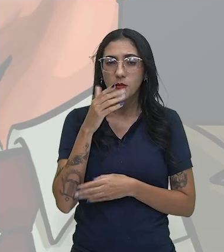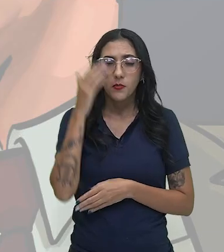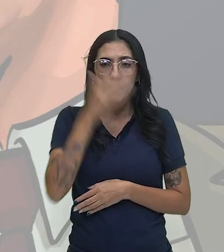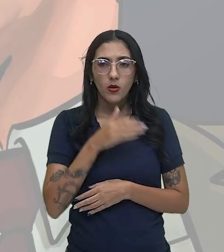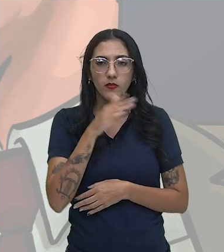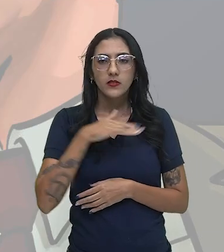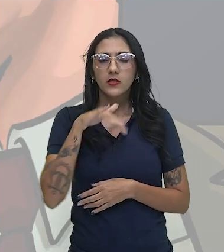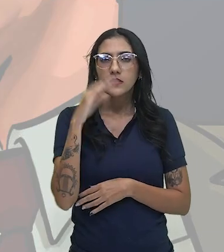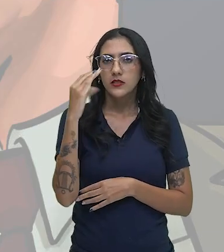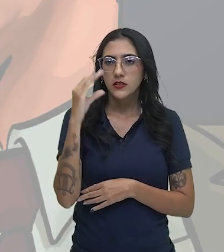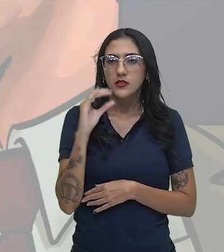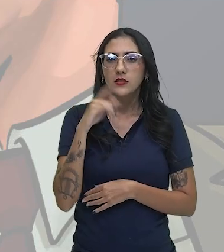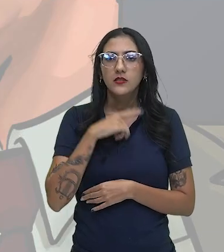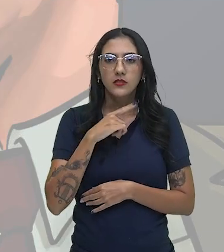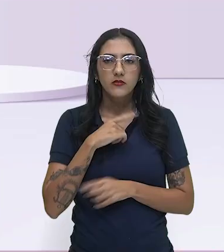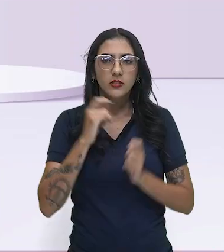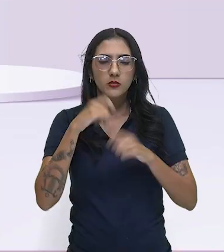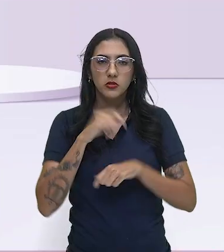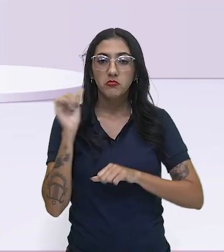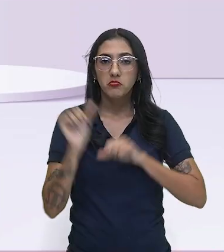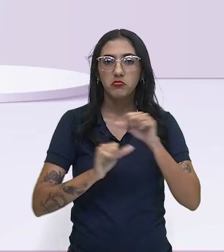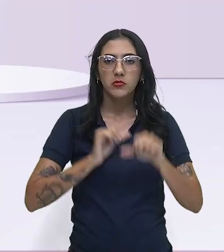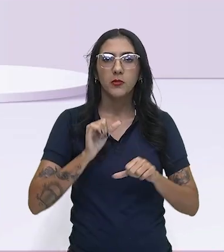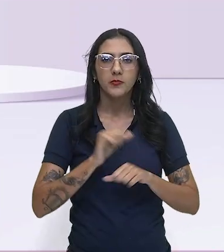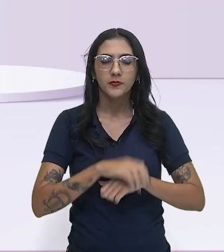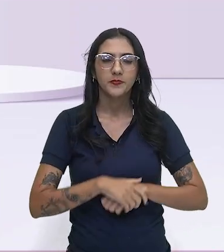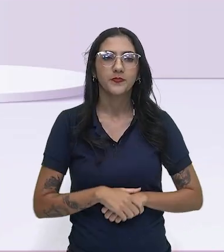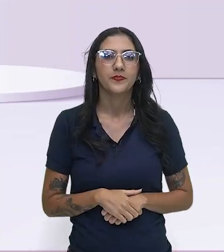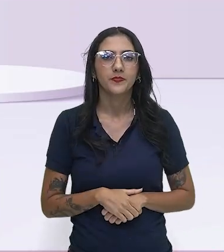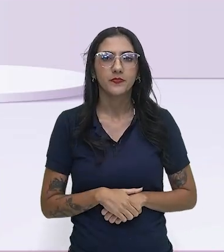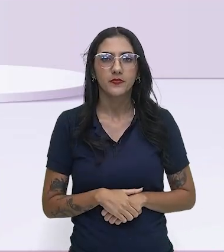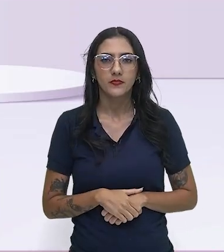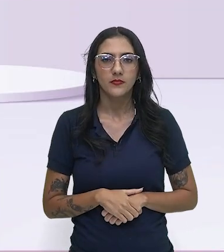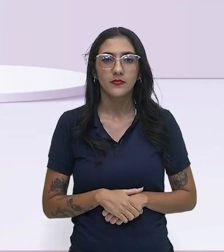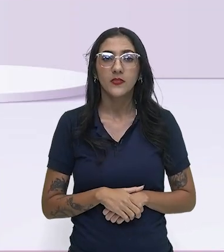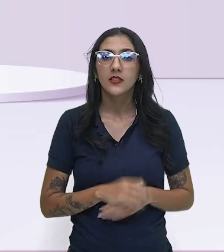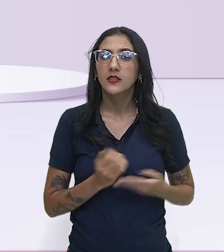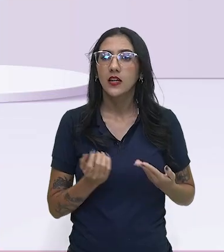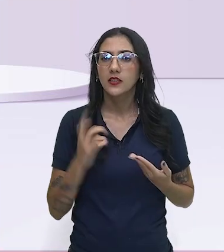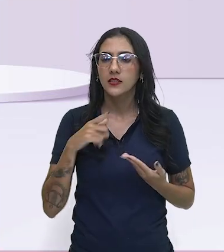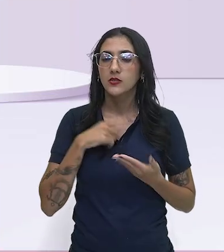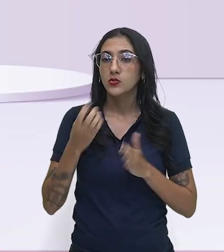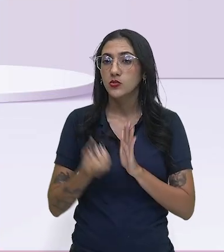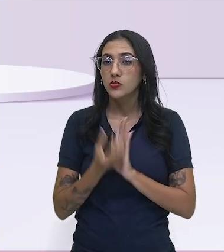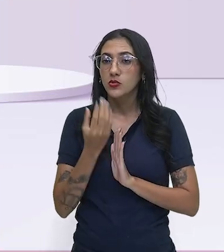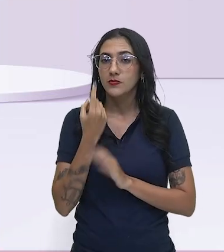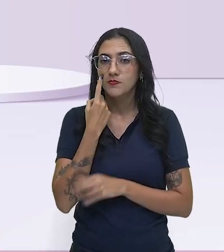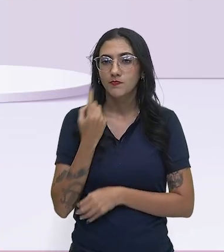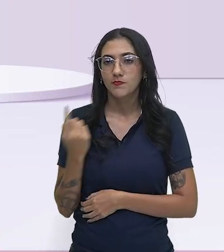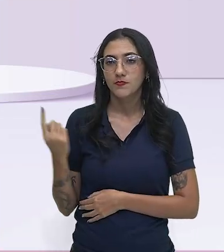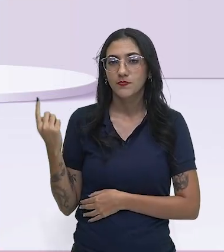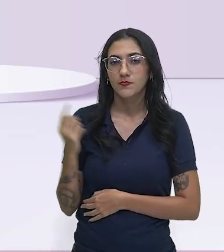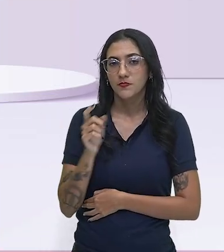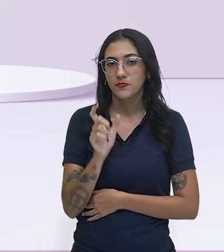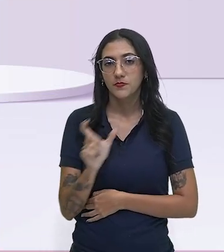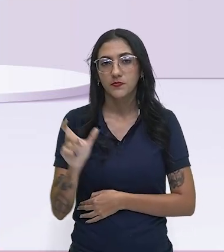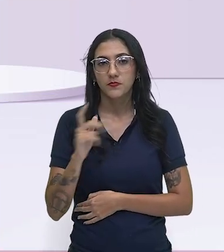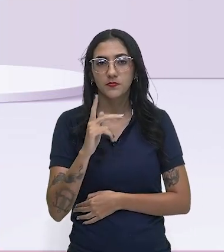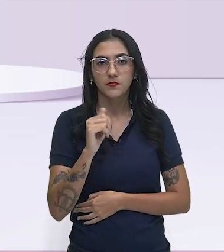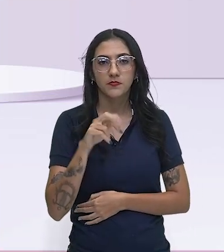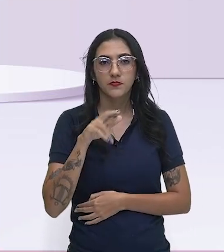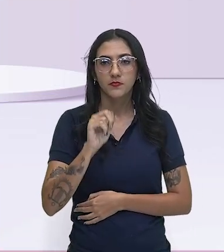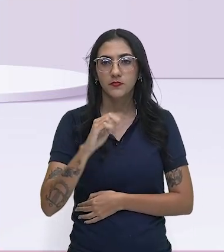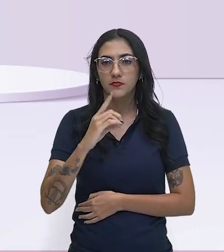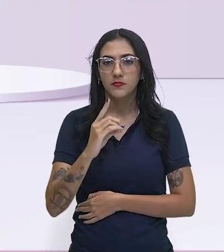ela pode se transformar em uma outra coisa. E aqui ele criou, né, esse termo que é paradigma. A gente